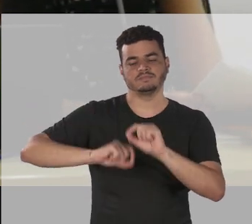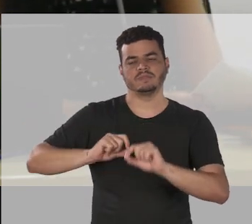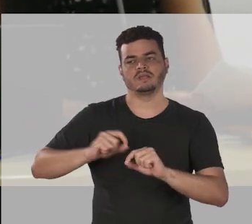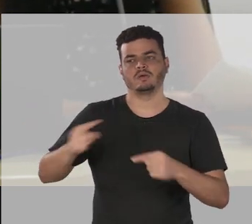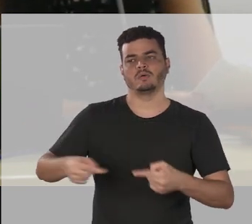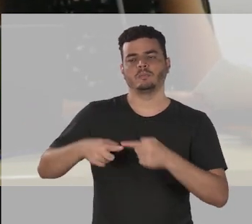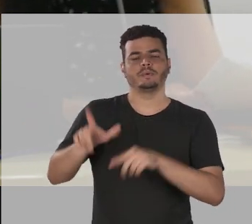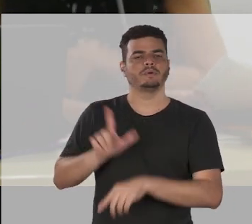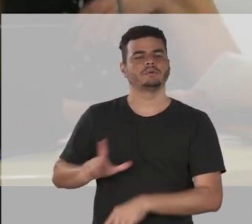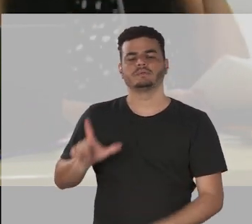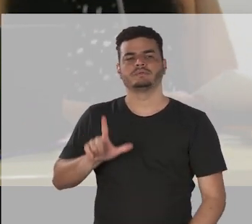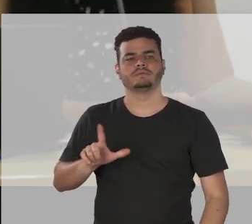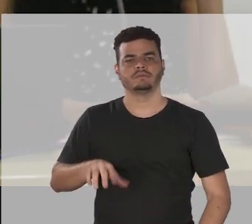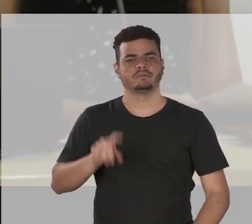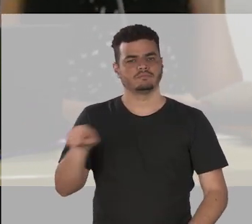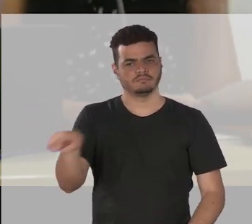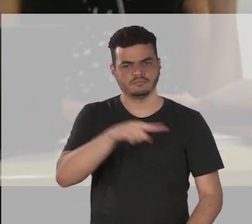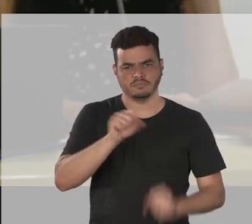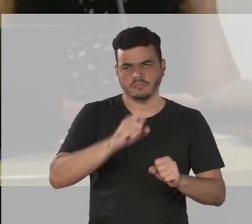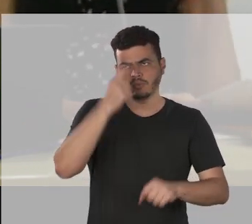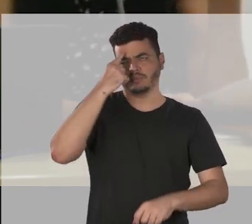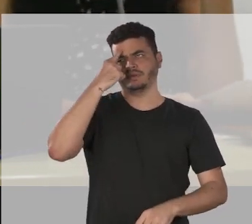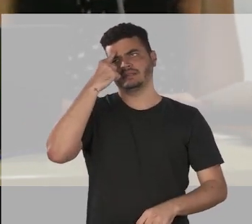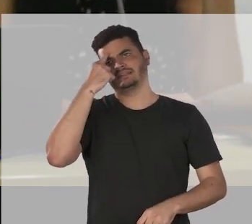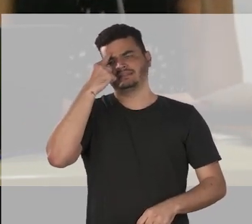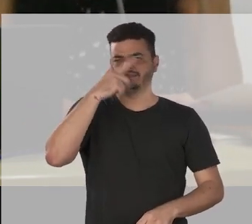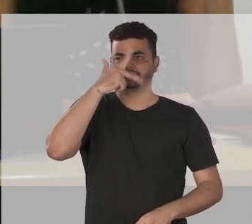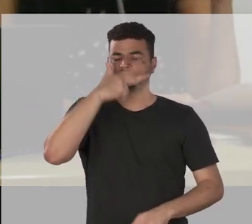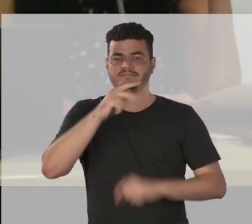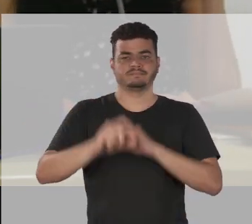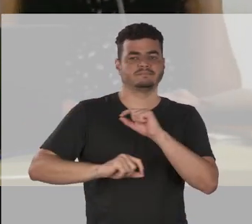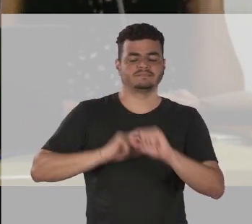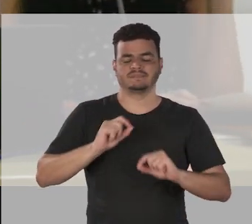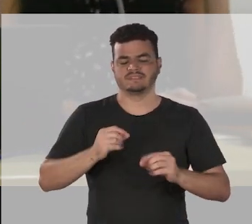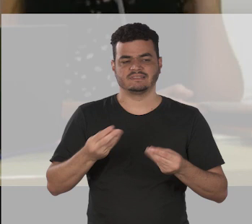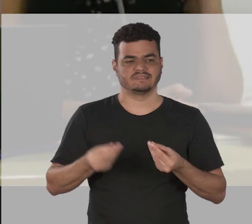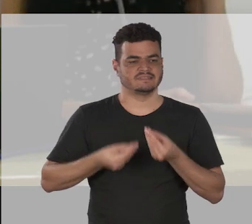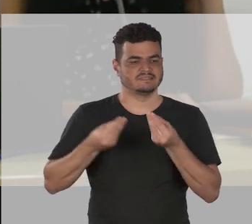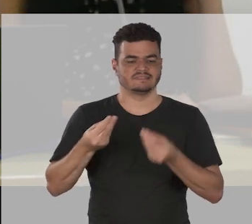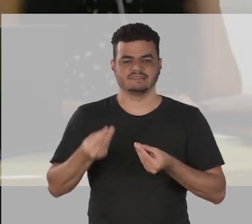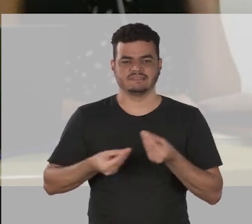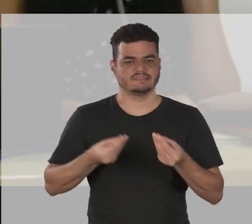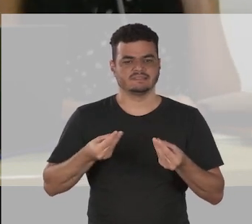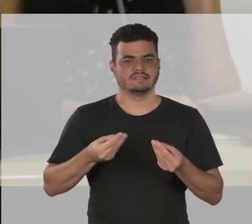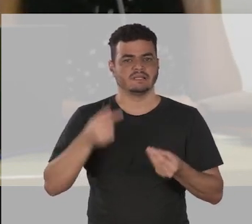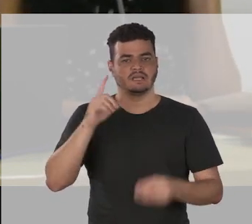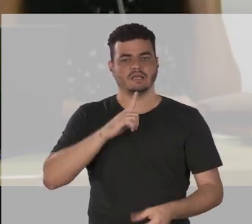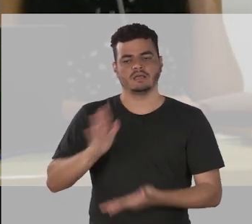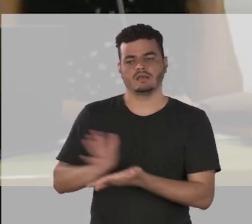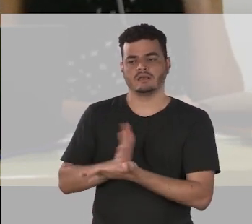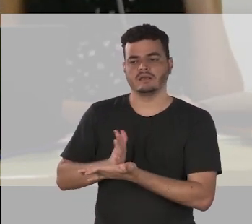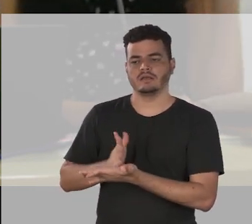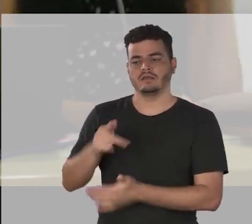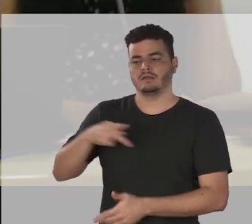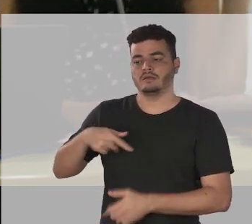leitura desse tipo literário pode ser pensado como uma companhia, né? Pois aqui o